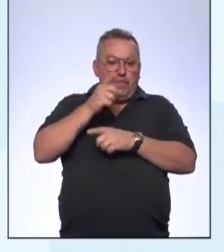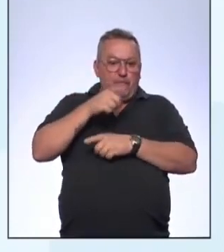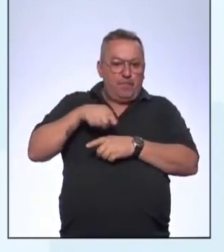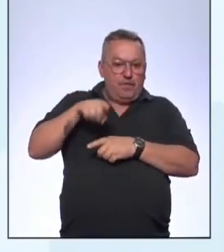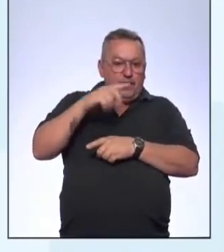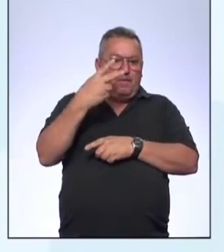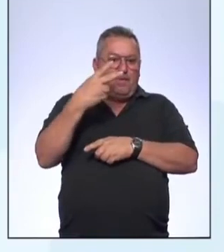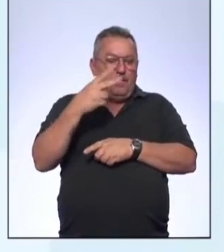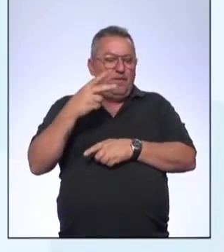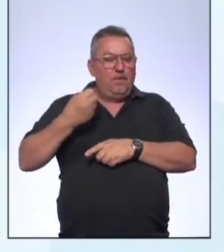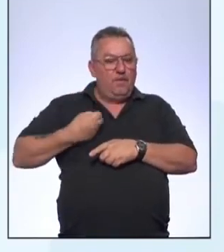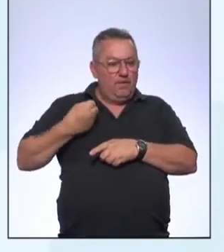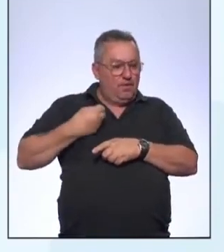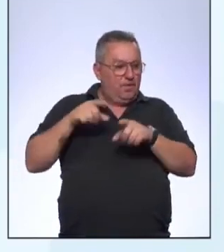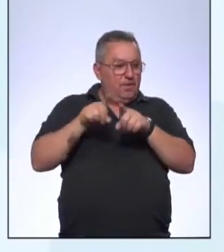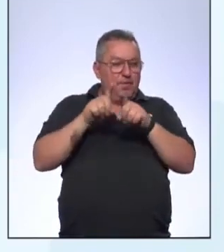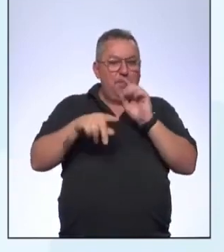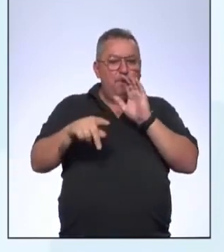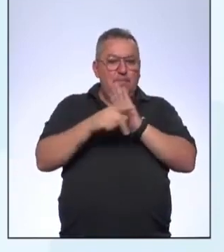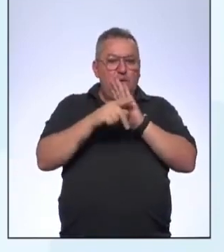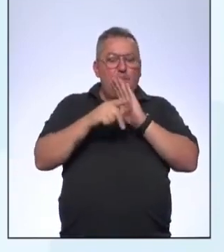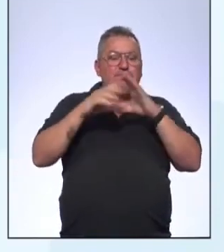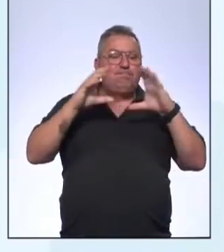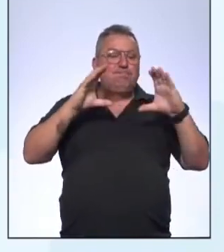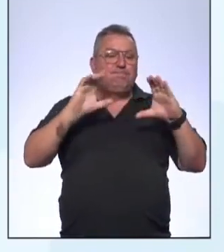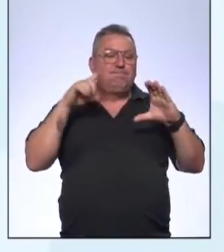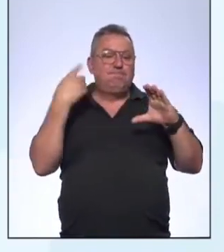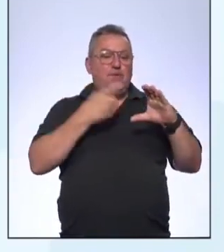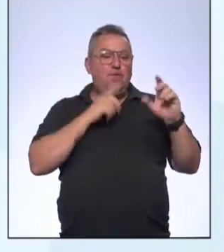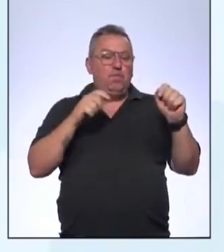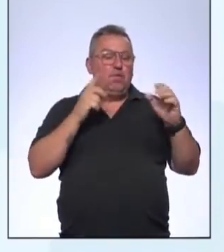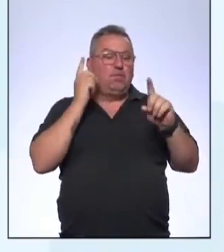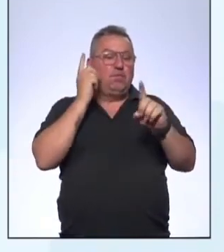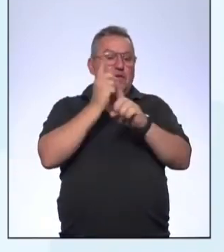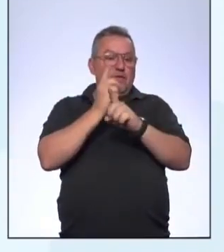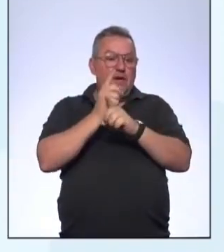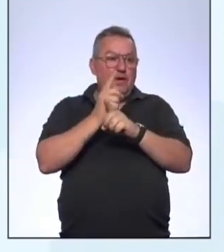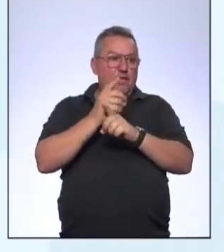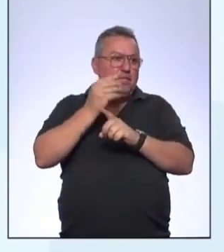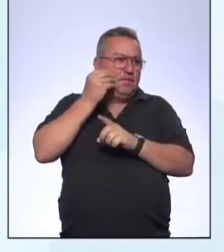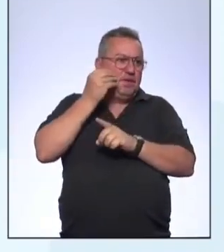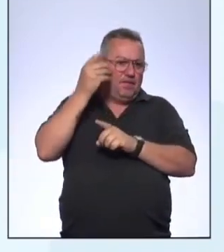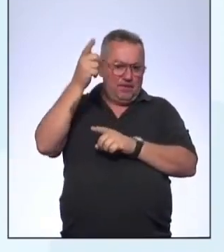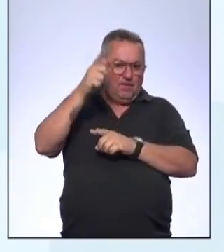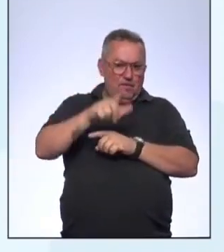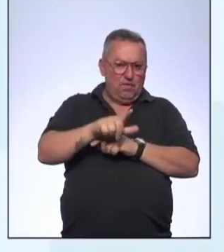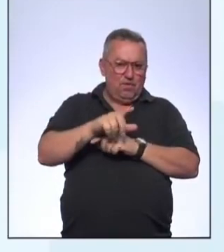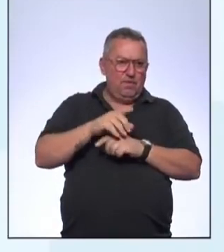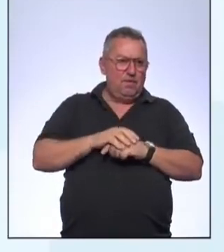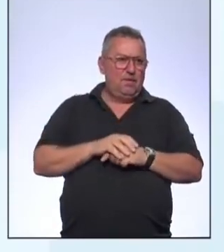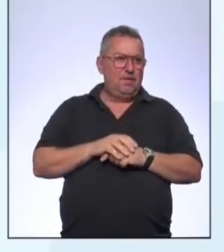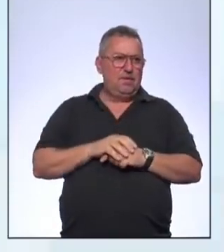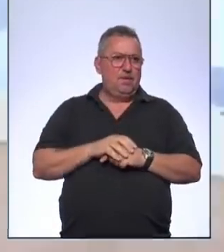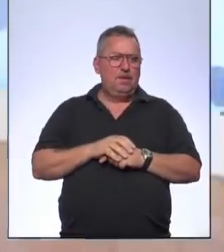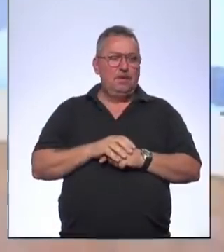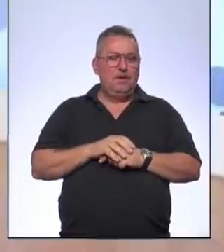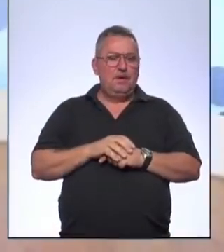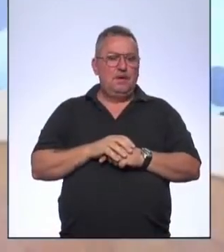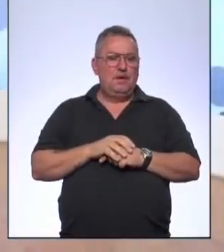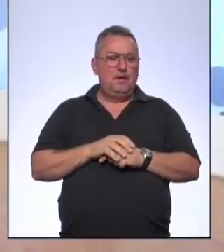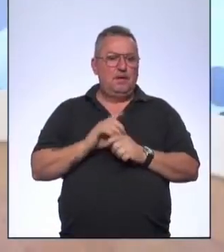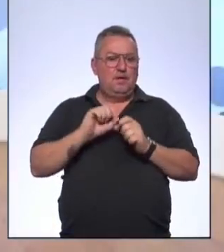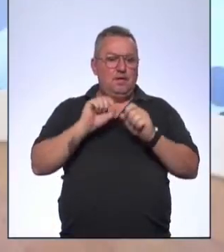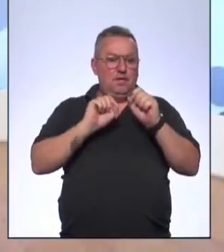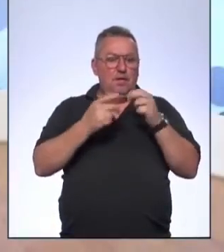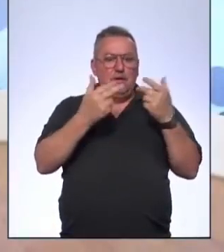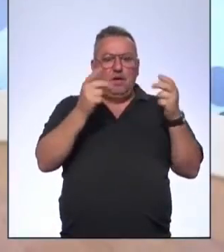dos dois valores, né, na forma com que a gente pode identificar. Vamos tentar fazer isso aqui comigo, Ale? Vamos. Então, vou fazer que